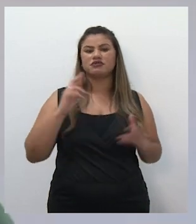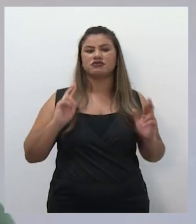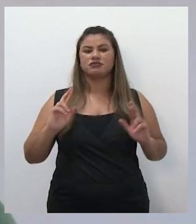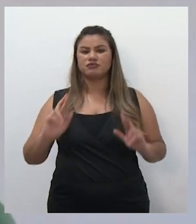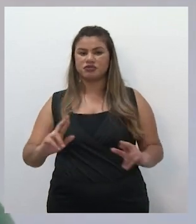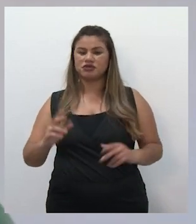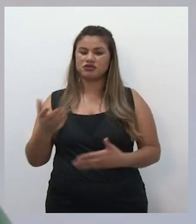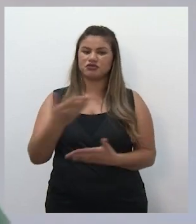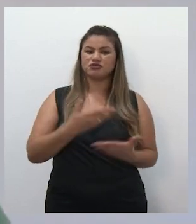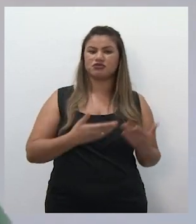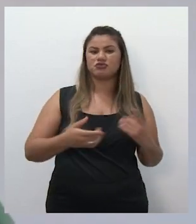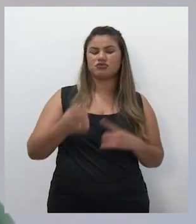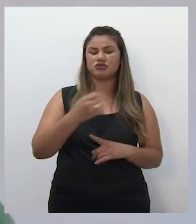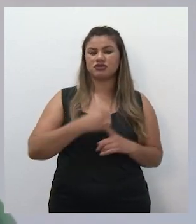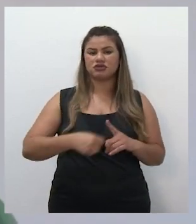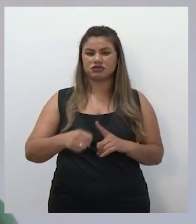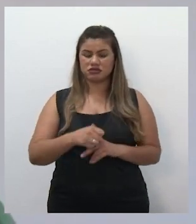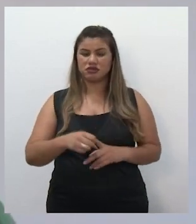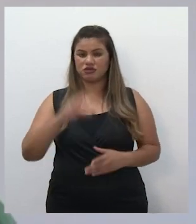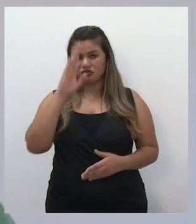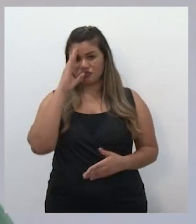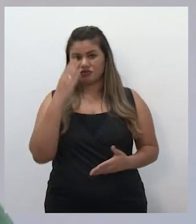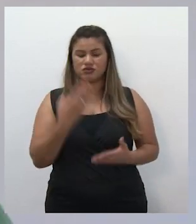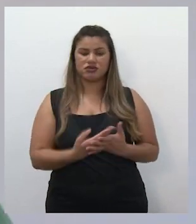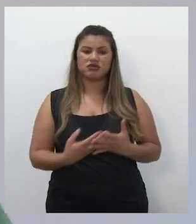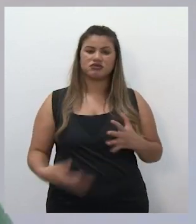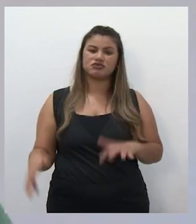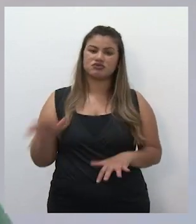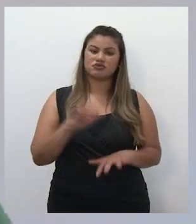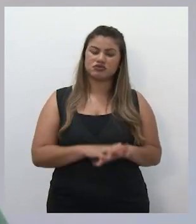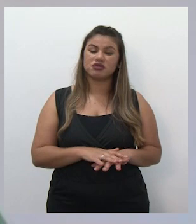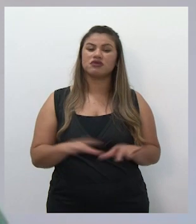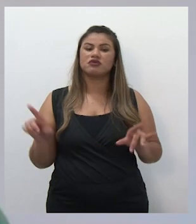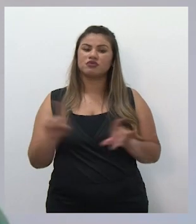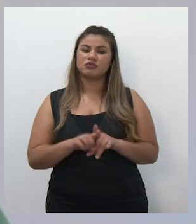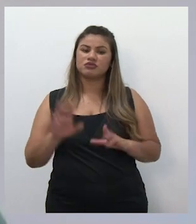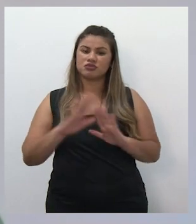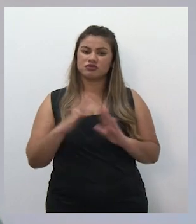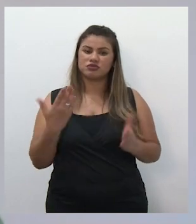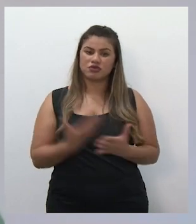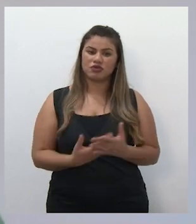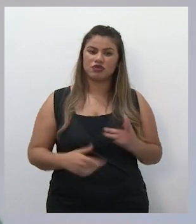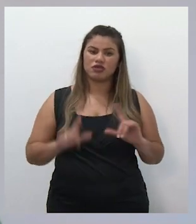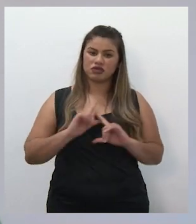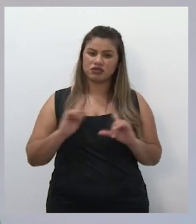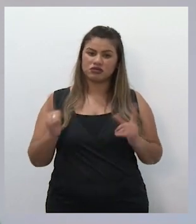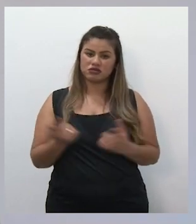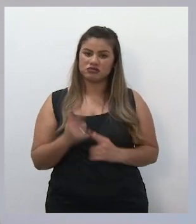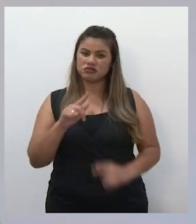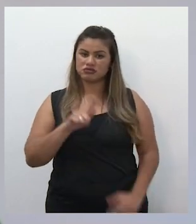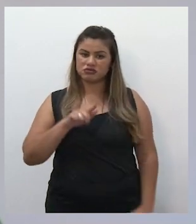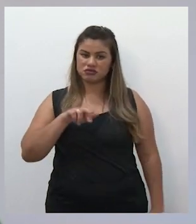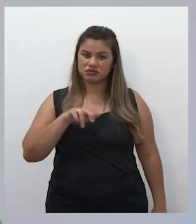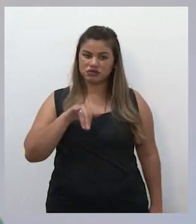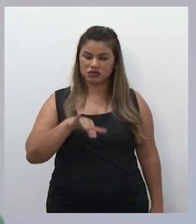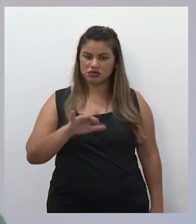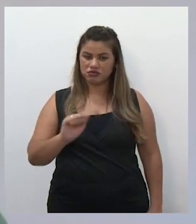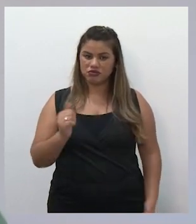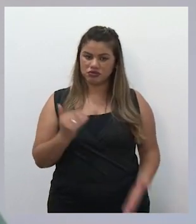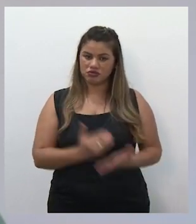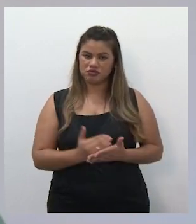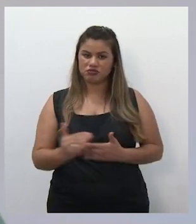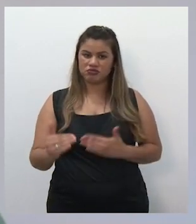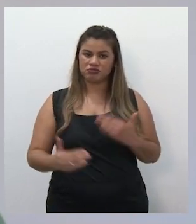autoconfiança, da inclusão, e o trabalho dos grêmios dentro das escolas já inicia o estudante nesse processo,